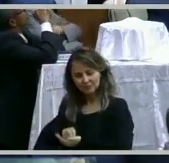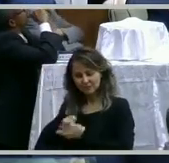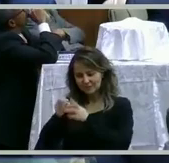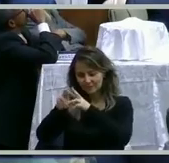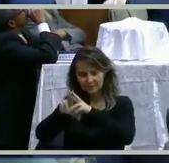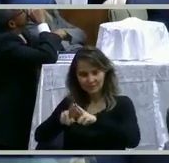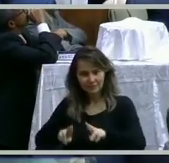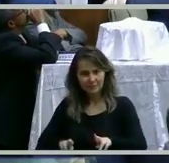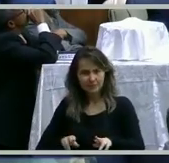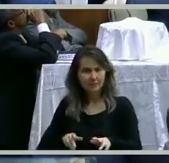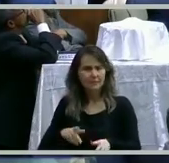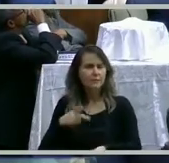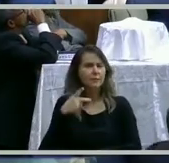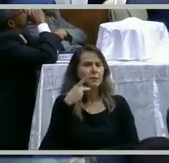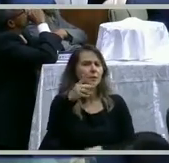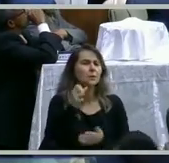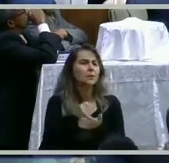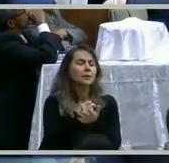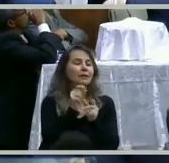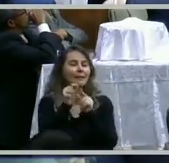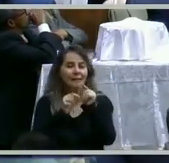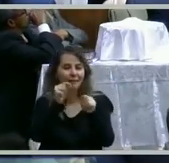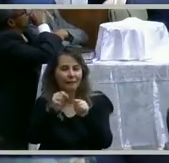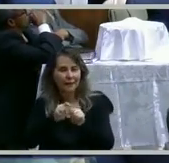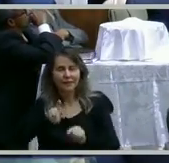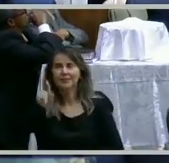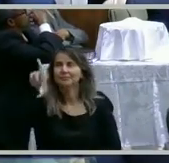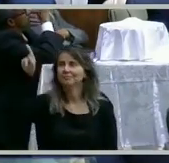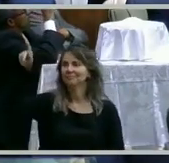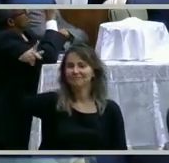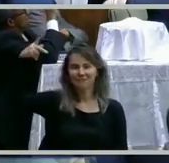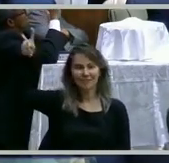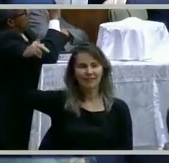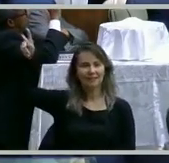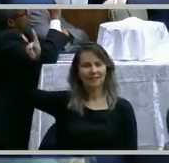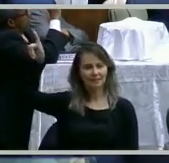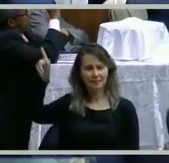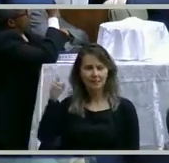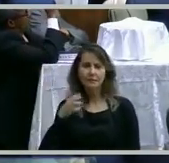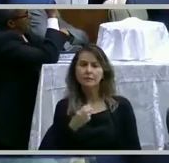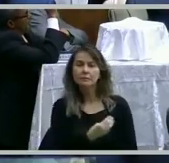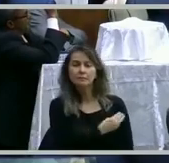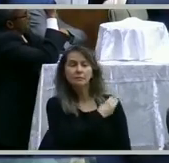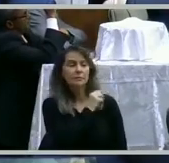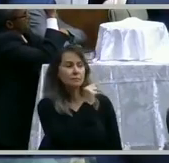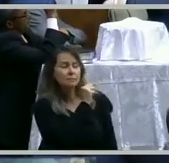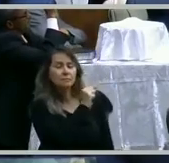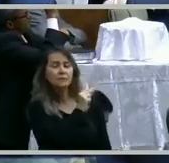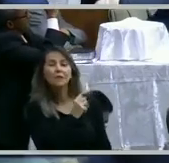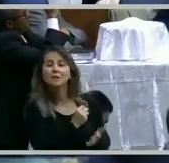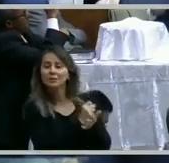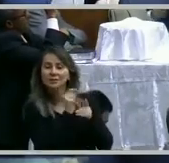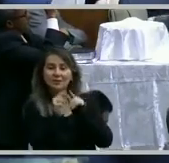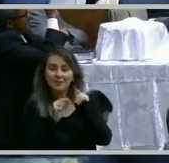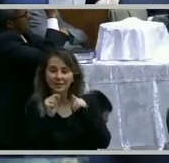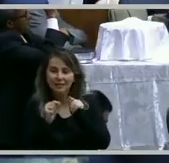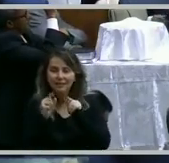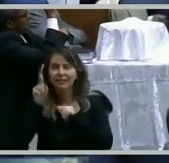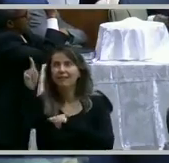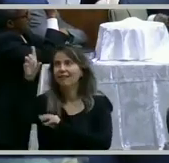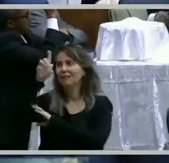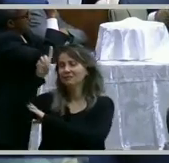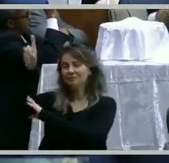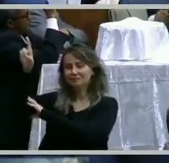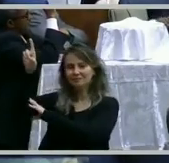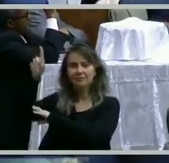O teu socorro. O socorro desse ministério. O socorro dessa igreja. O